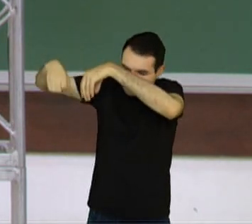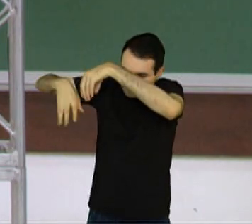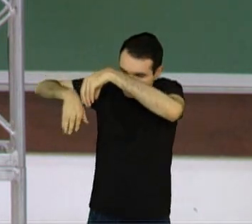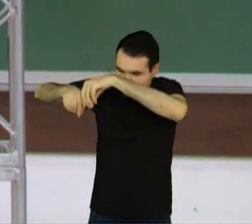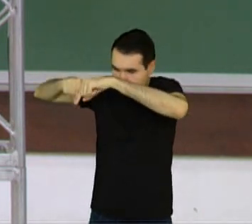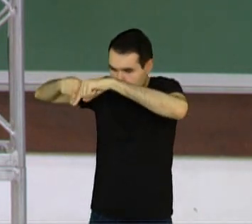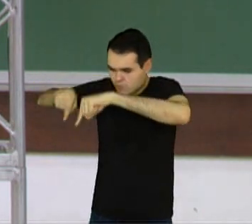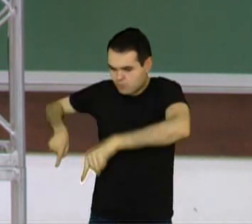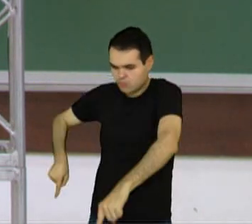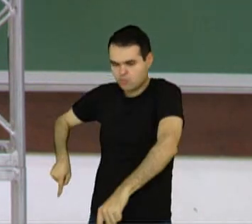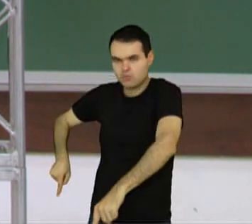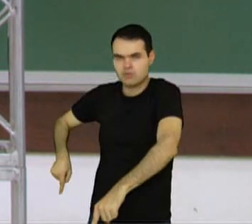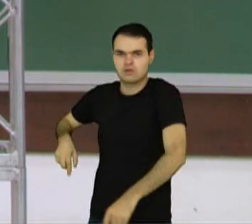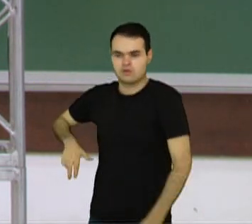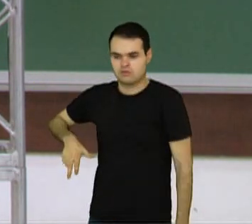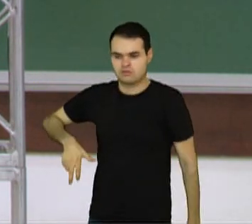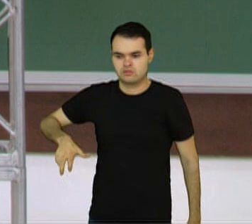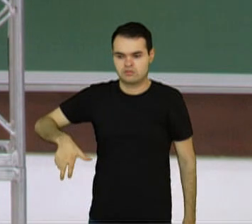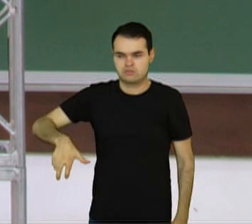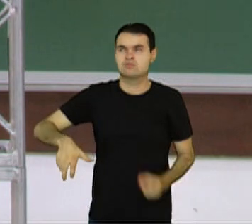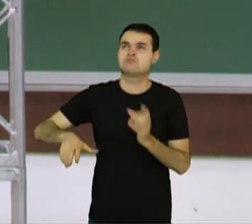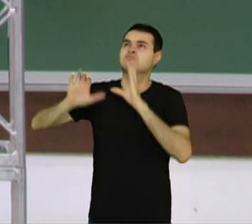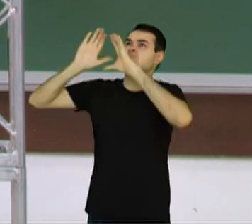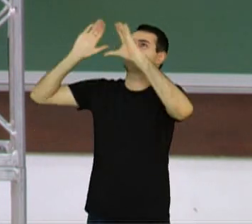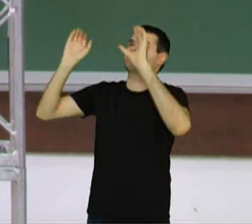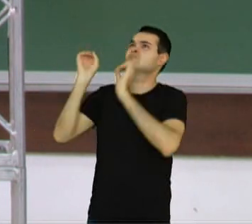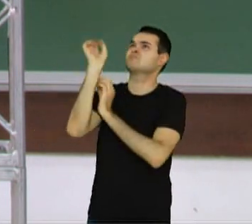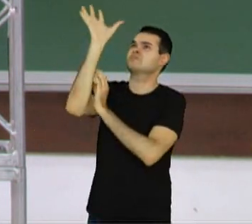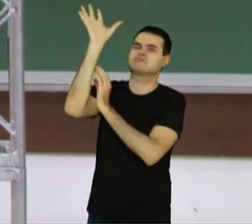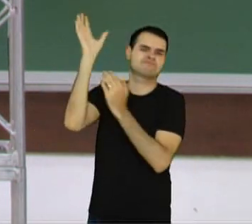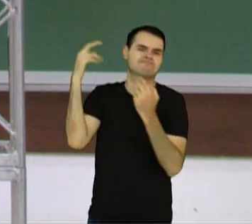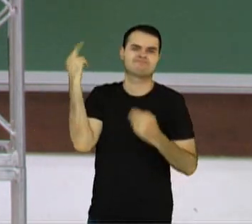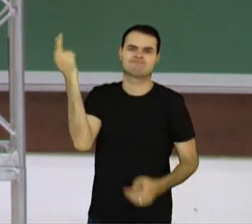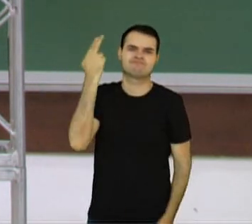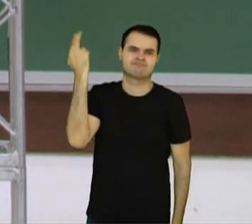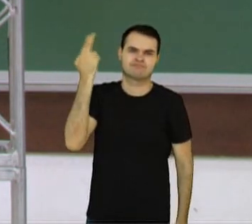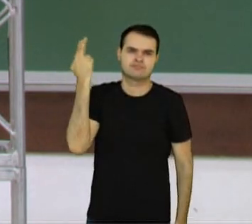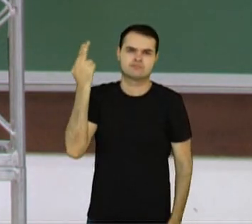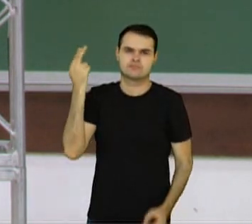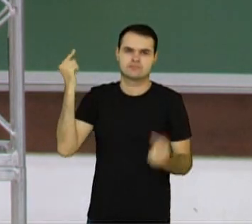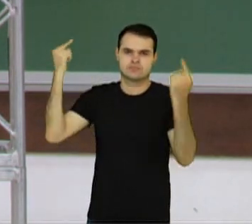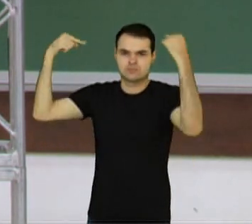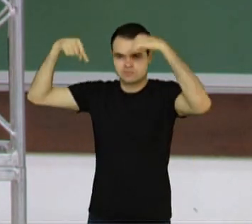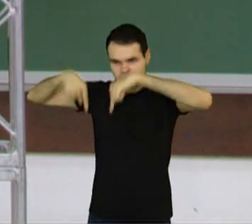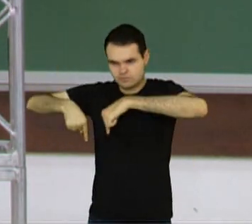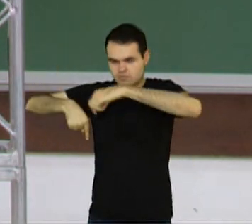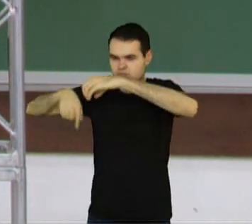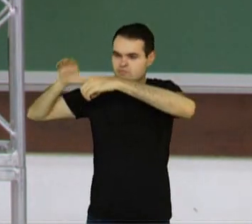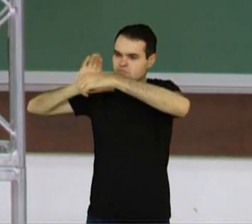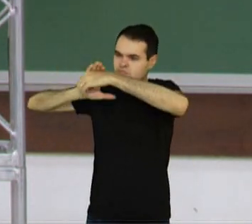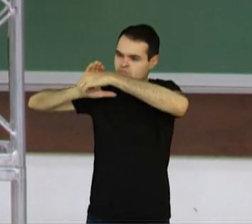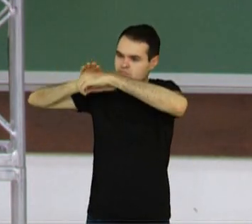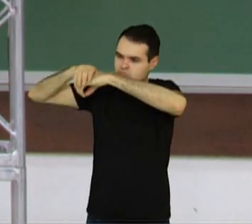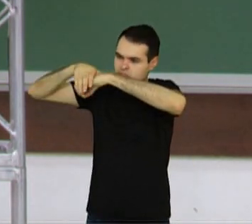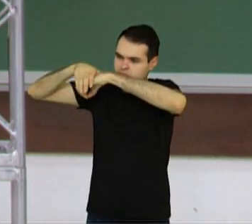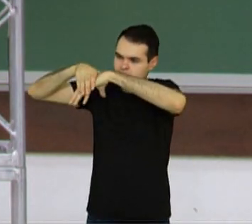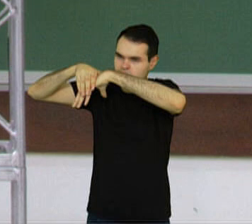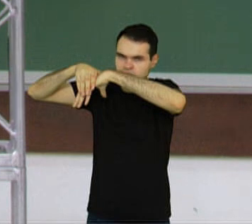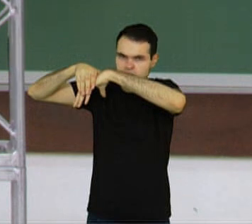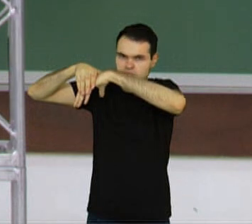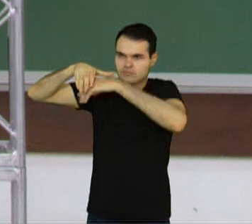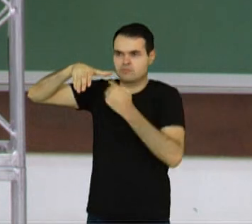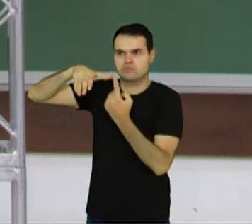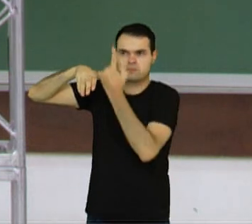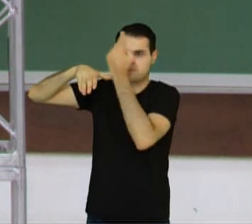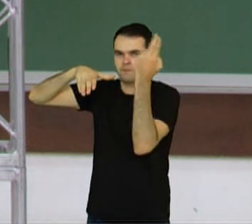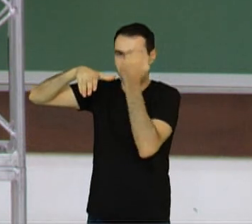caminhando. Não adianta eu iluminar o céu, não faz sentido. Então, quando você coloca aquilo ali, você faz um direcionamento. De certa forma, você está concentrando